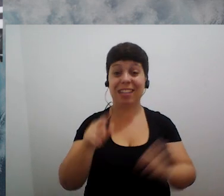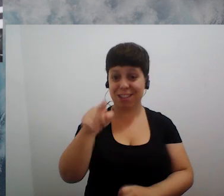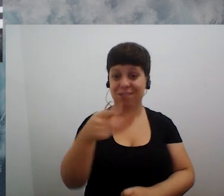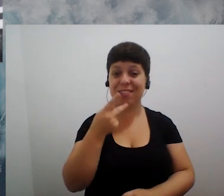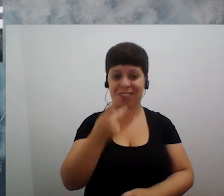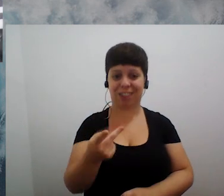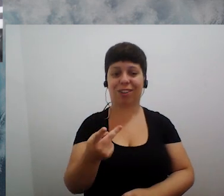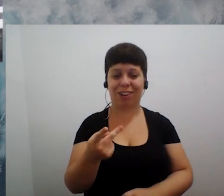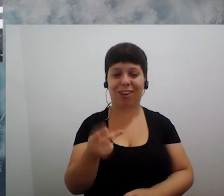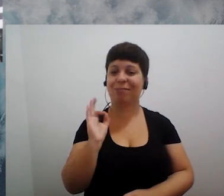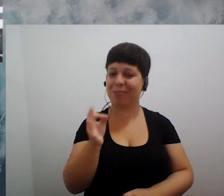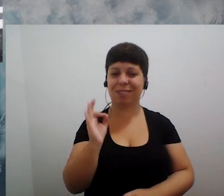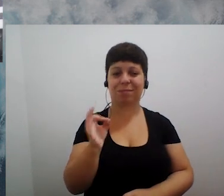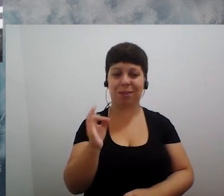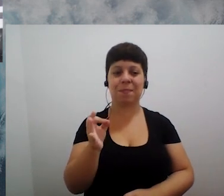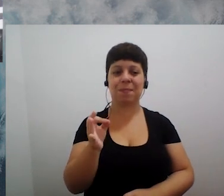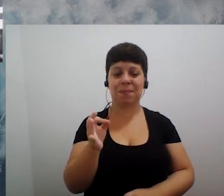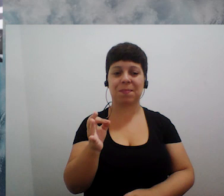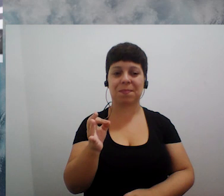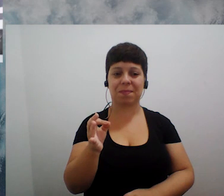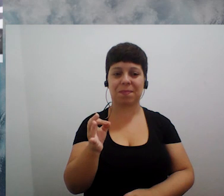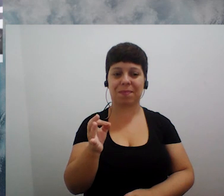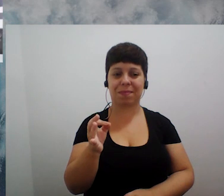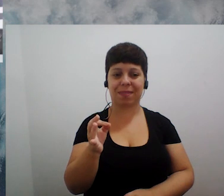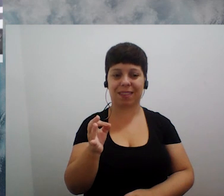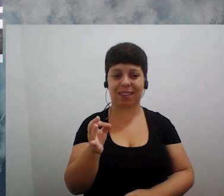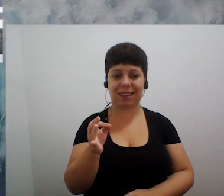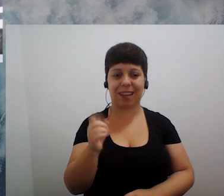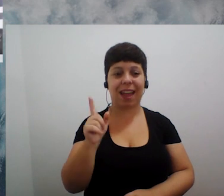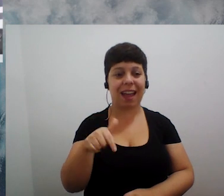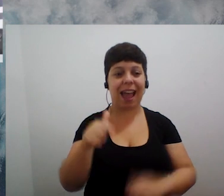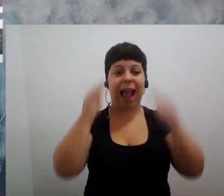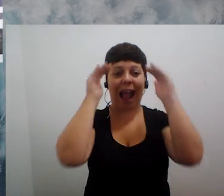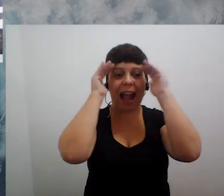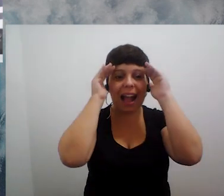Justamente. Não, muito bom, mas isso que você fala diz respeito totalmente a você